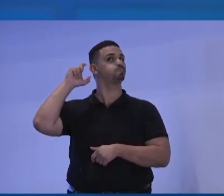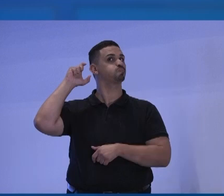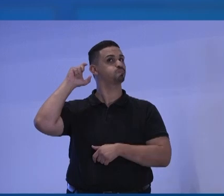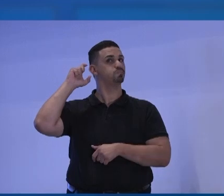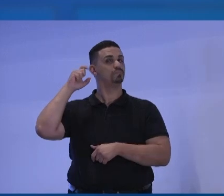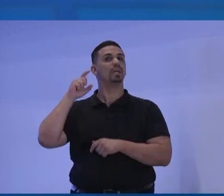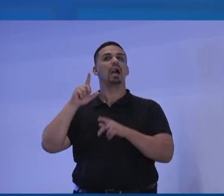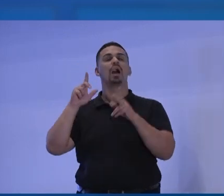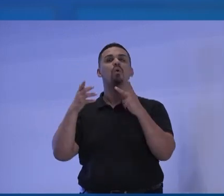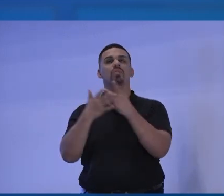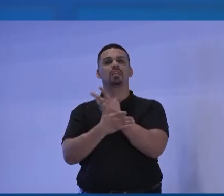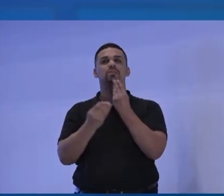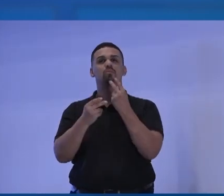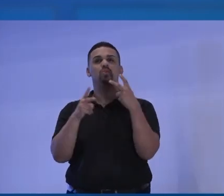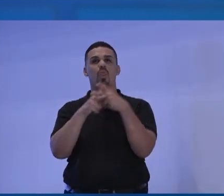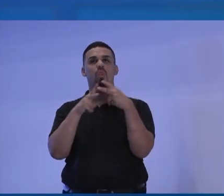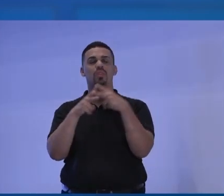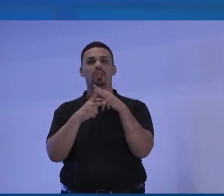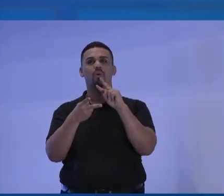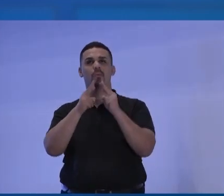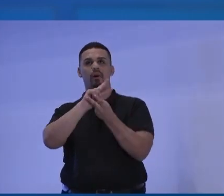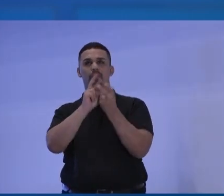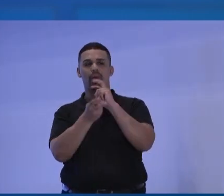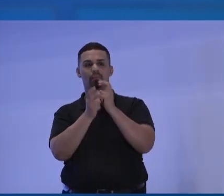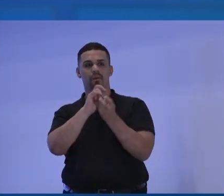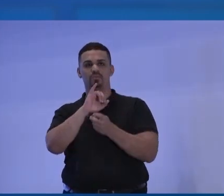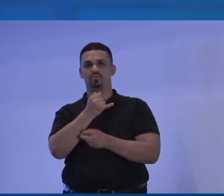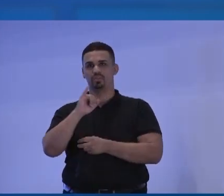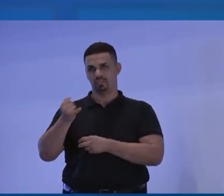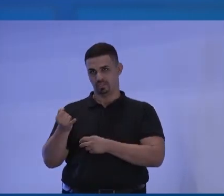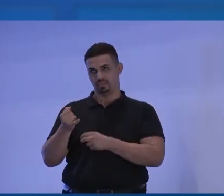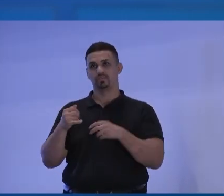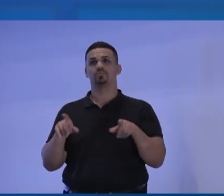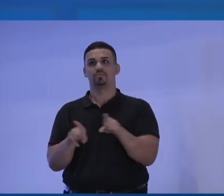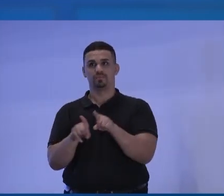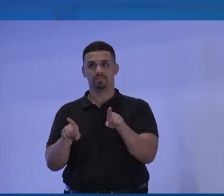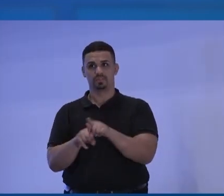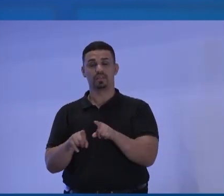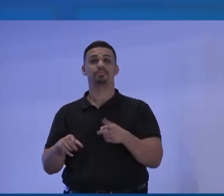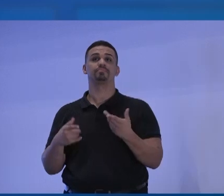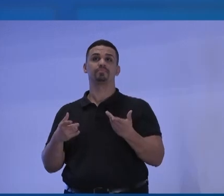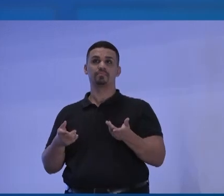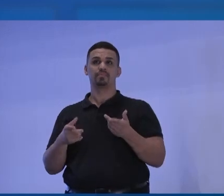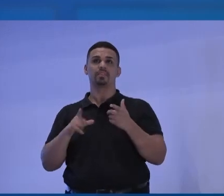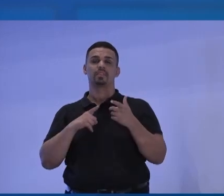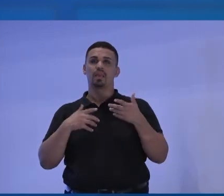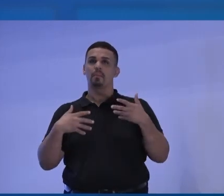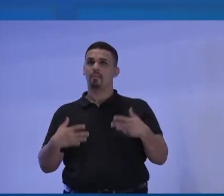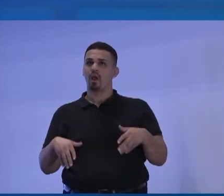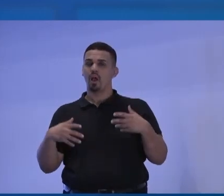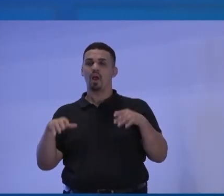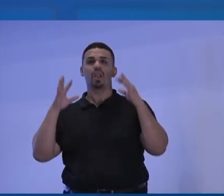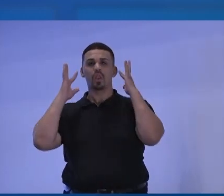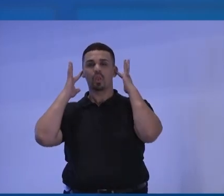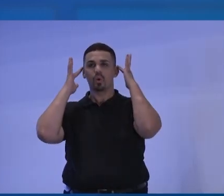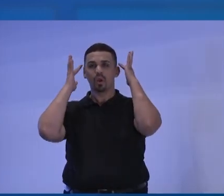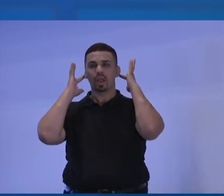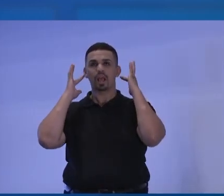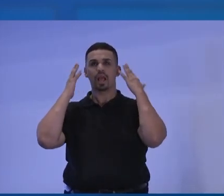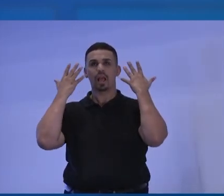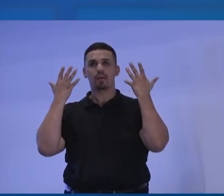vê essa inflamação da cartilagem com aumento de partes moles, mas o lóbulo da orelha não